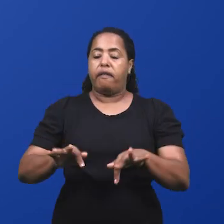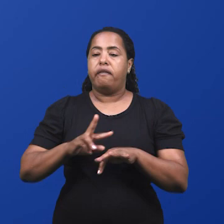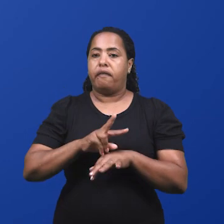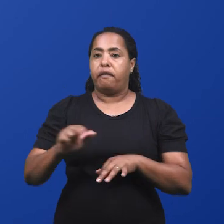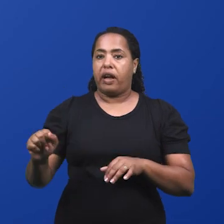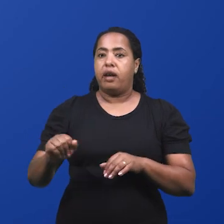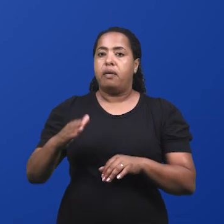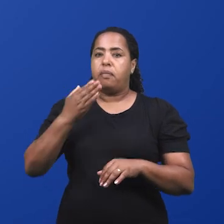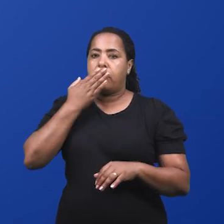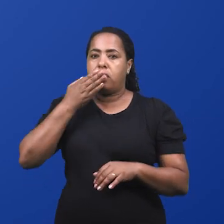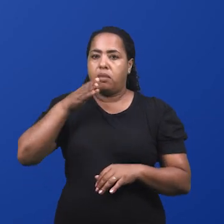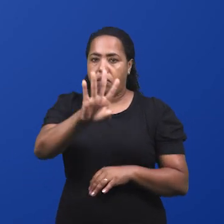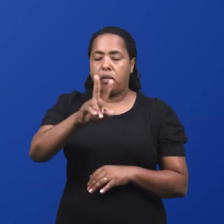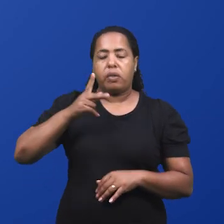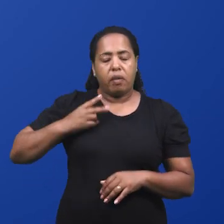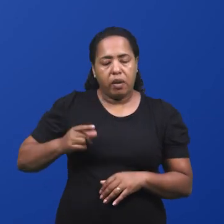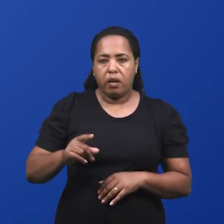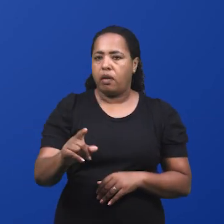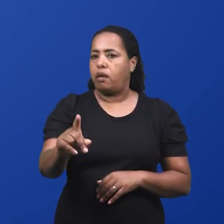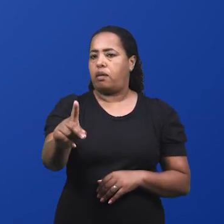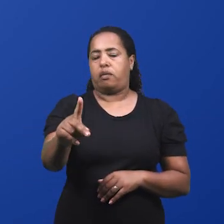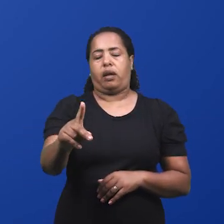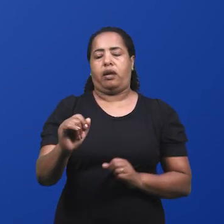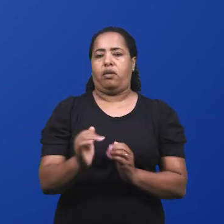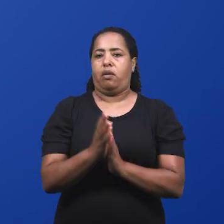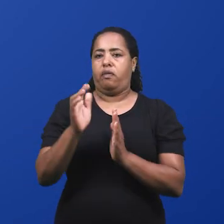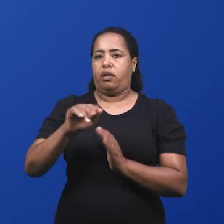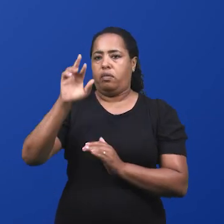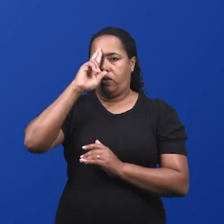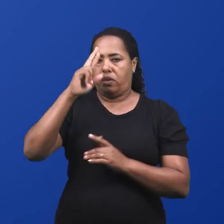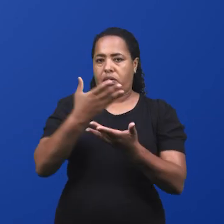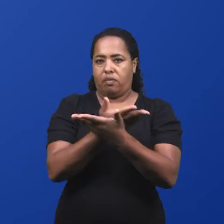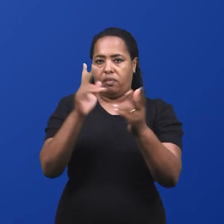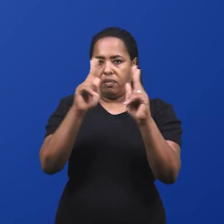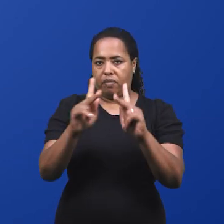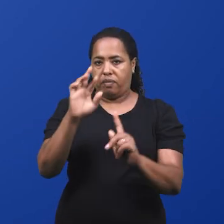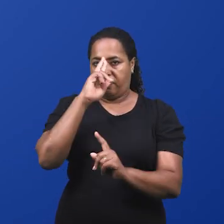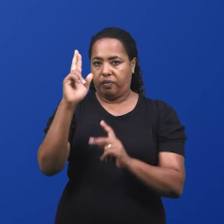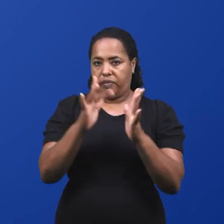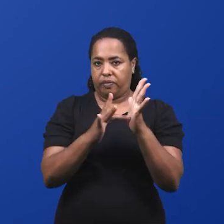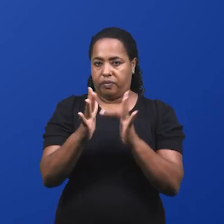o céu e a terra, mas as minhas palavras não passarão. Louvado seja o nome do